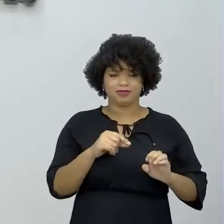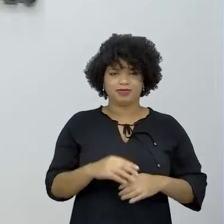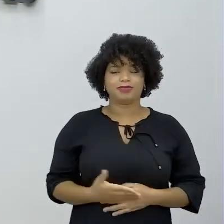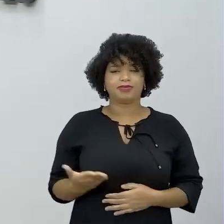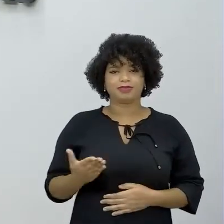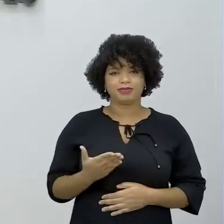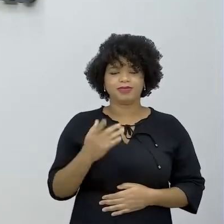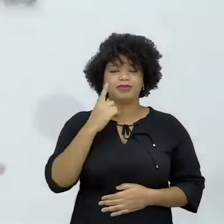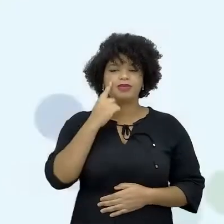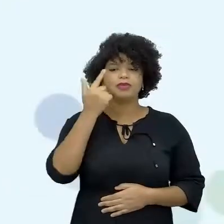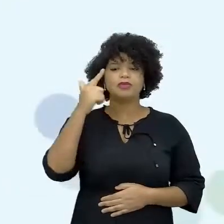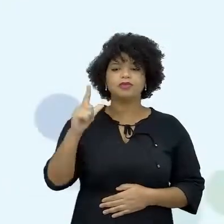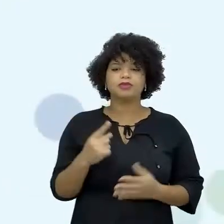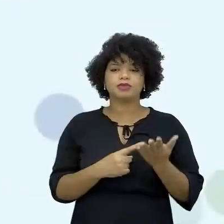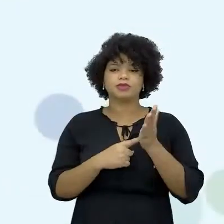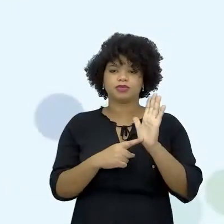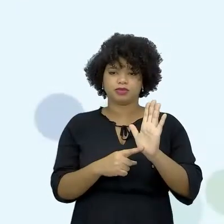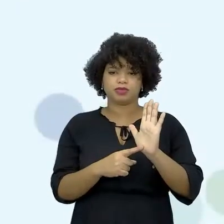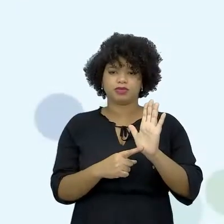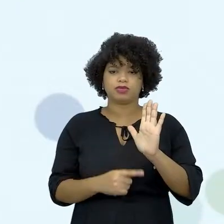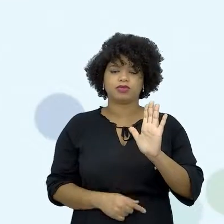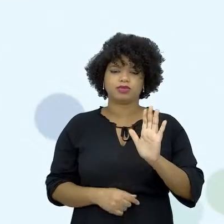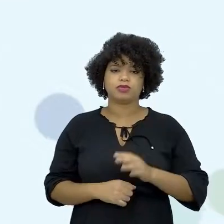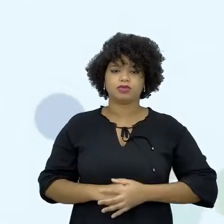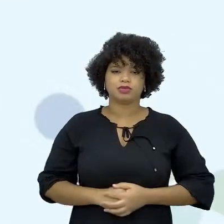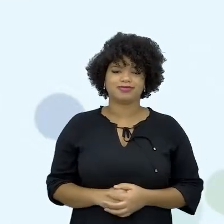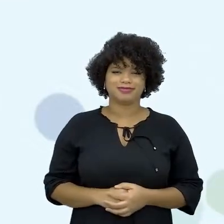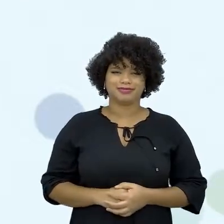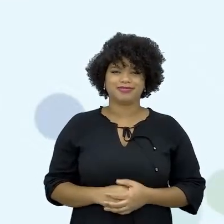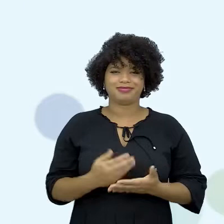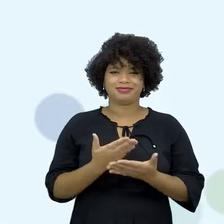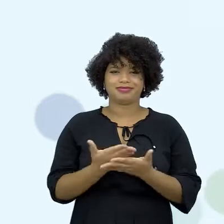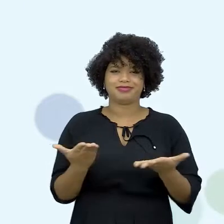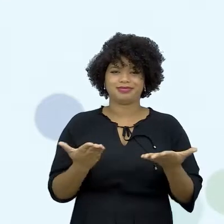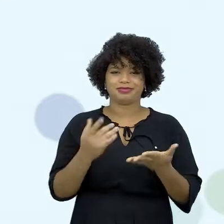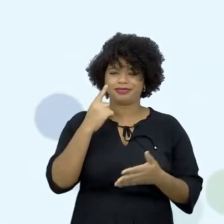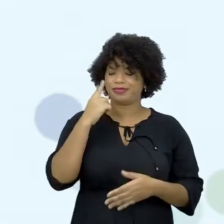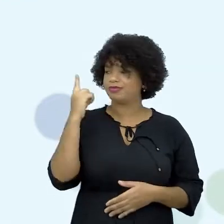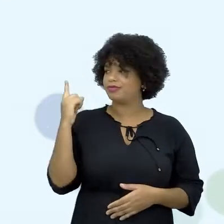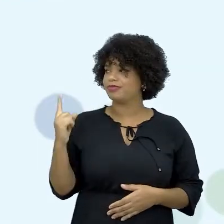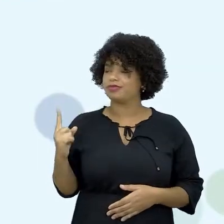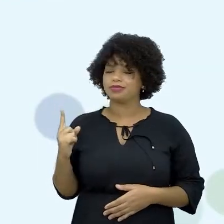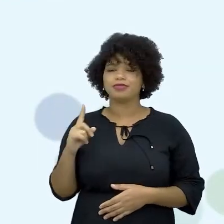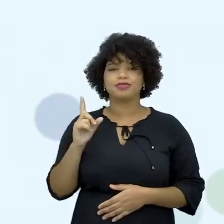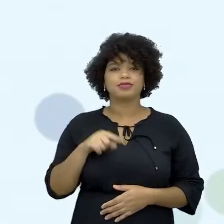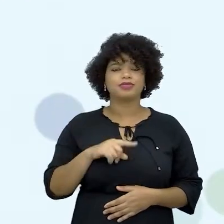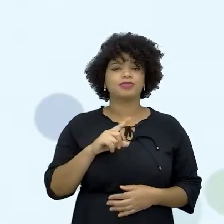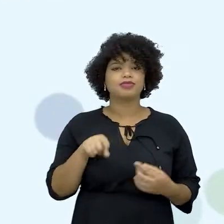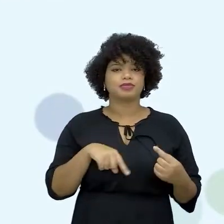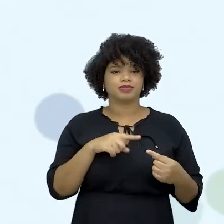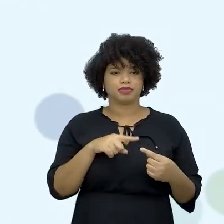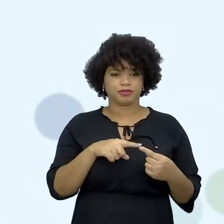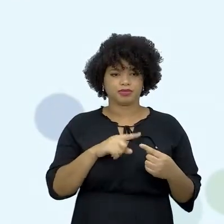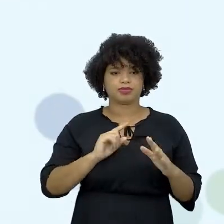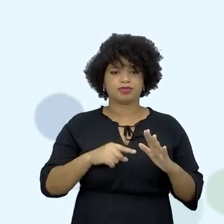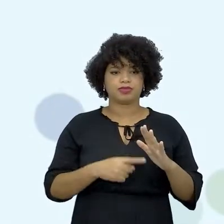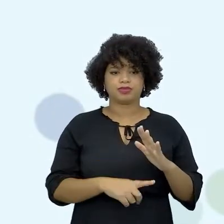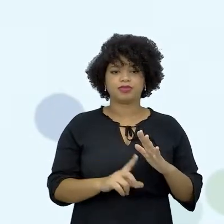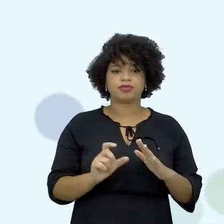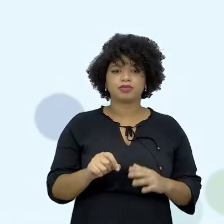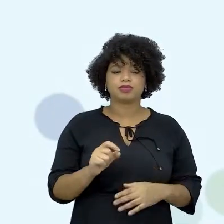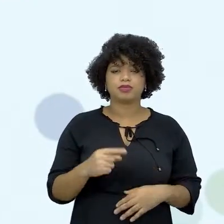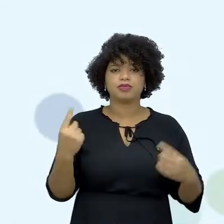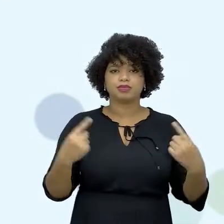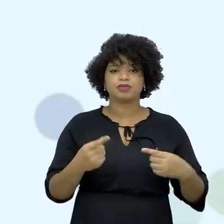tela, então, a apresentação da nossa aula, né? Nós estamos no aprofundamento, superar desafios de